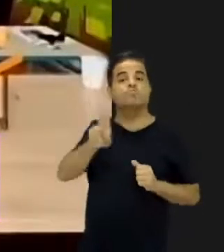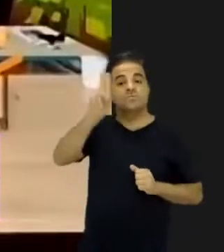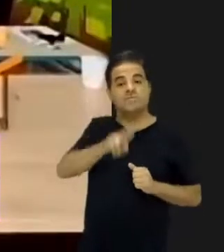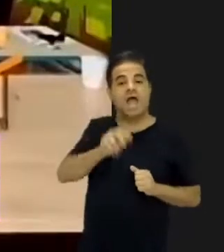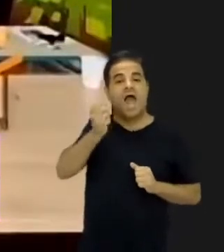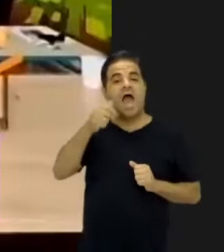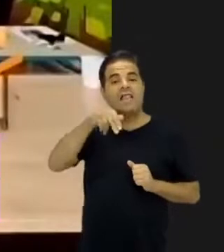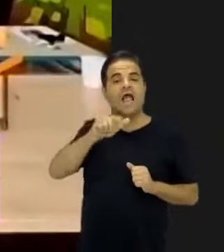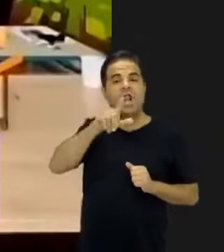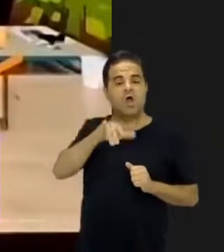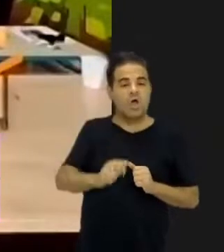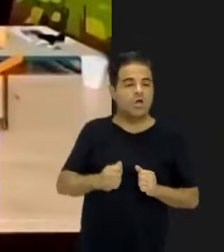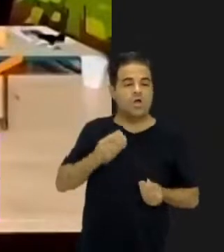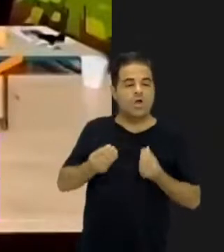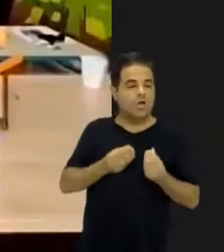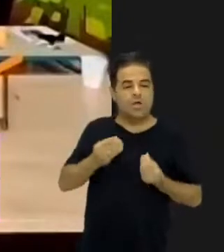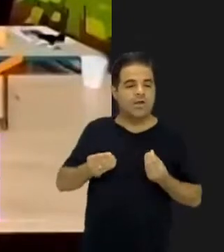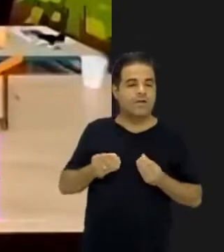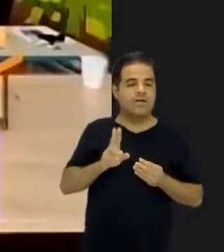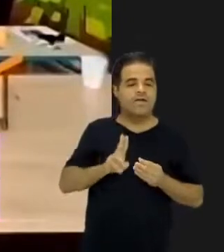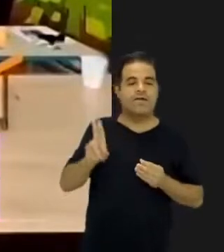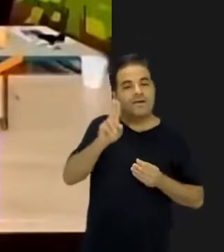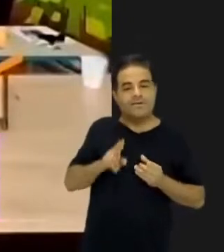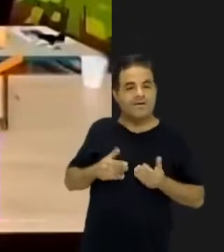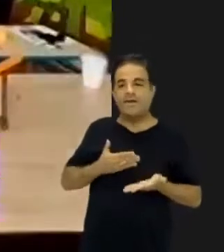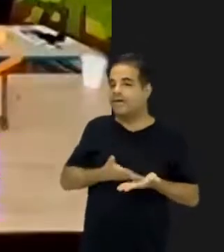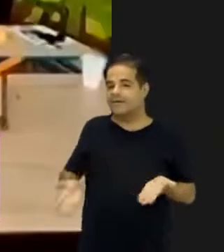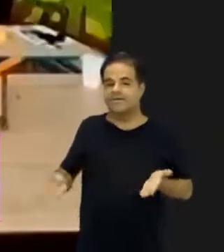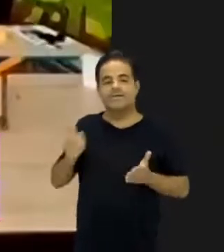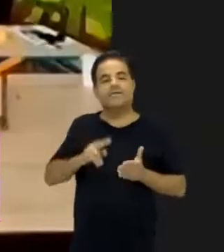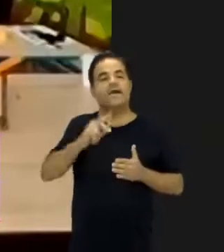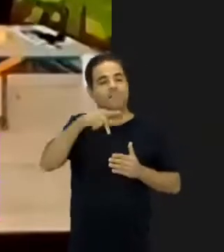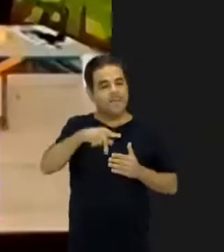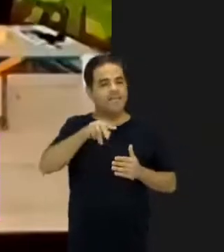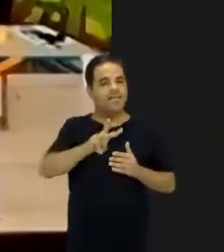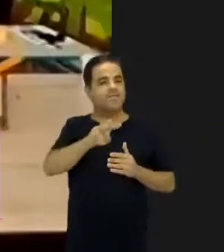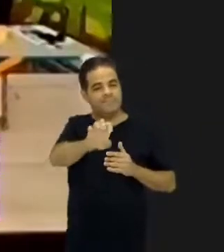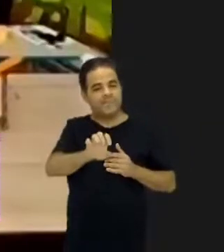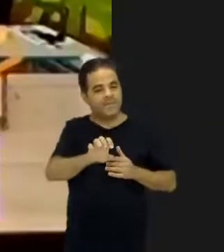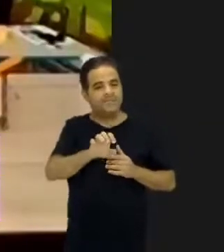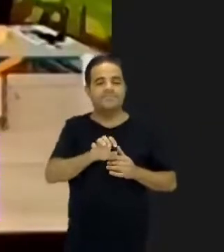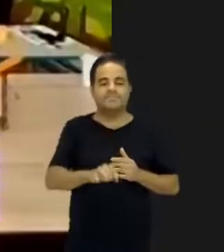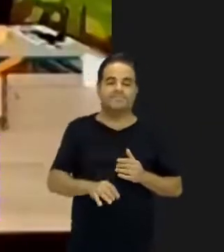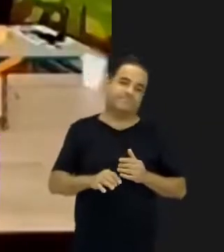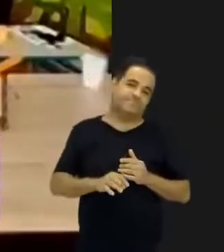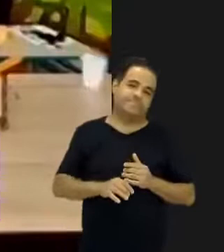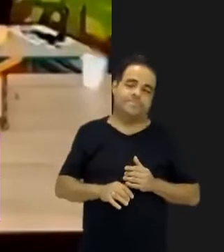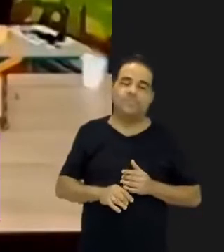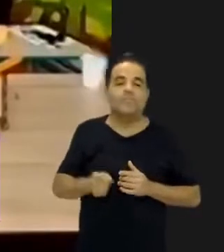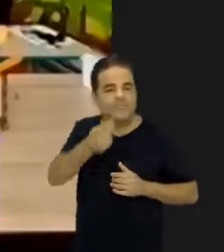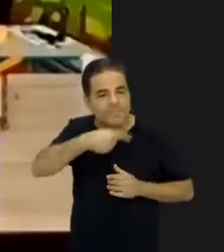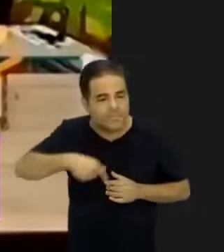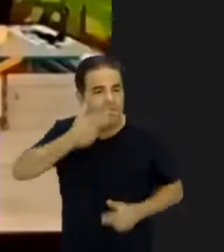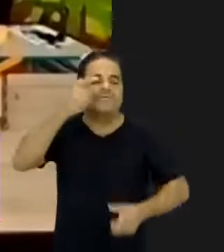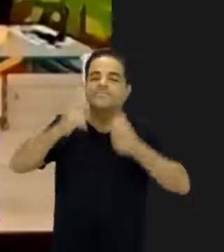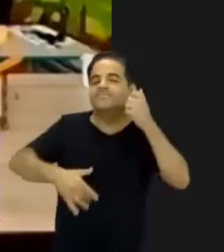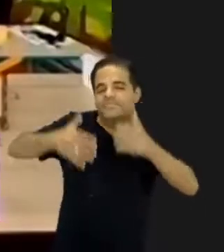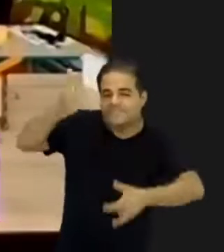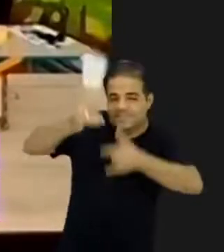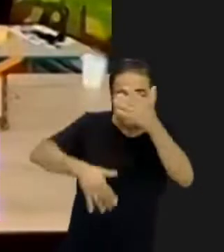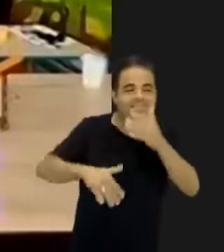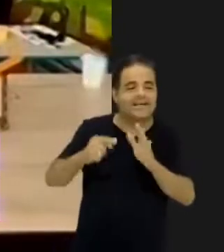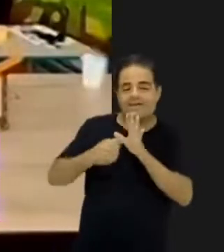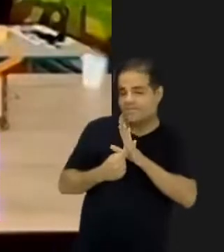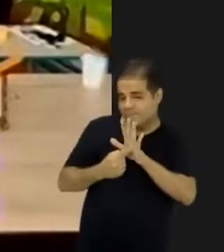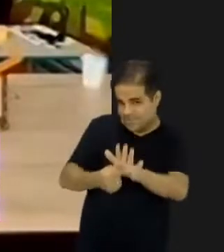analógica e quando você vai usar digital e quando você usa o sinal de PWM. Agora, nós falamos ali, nós vamos